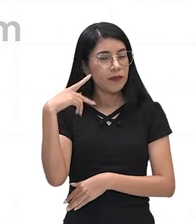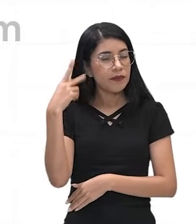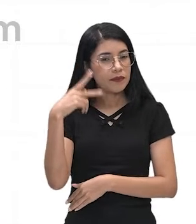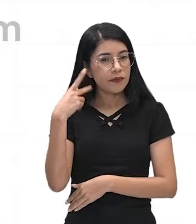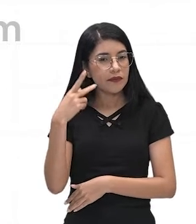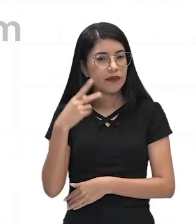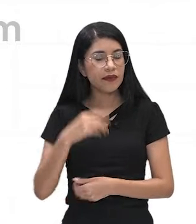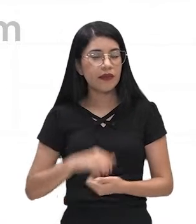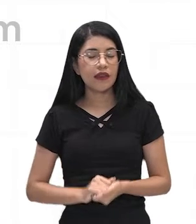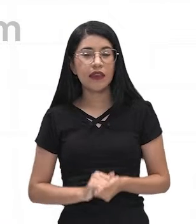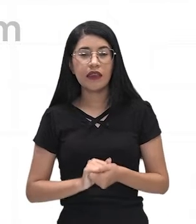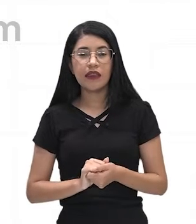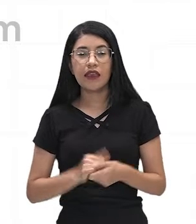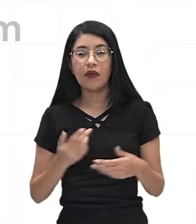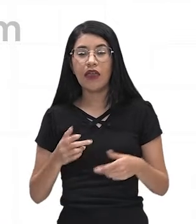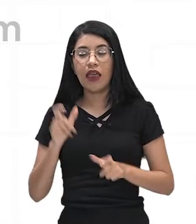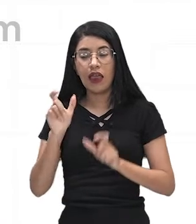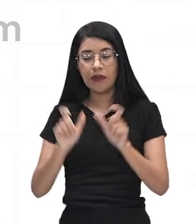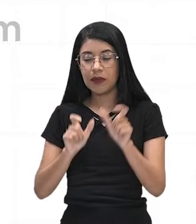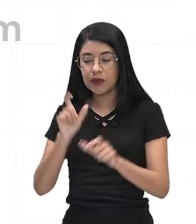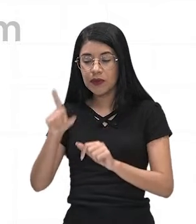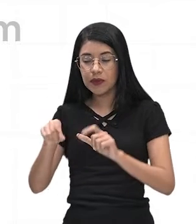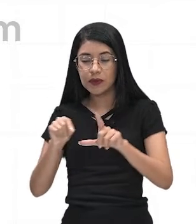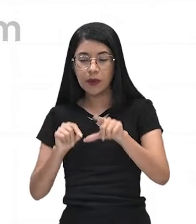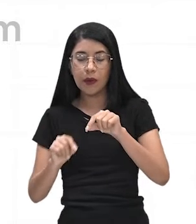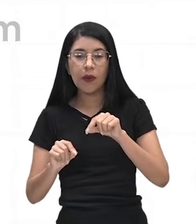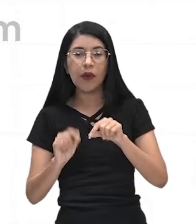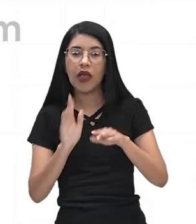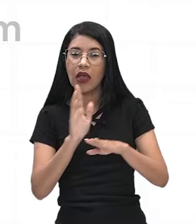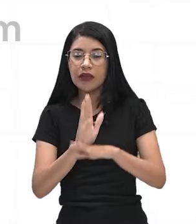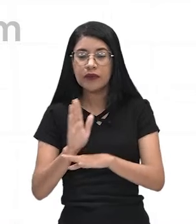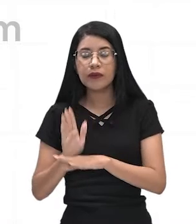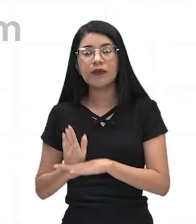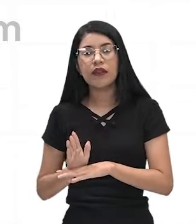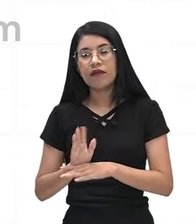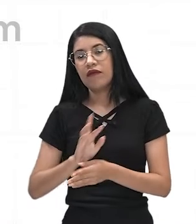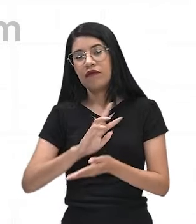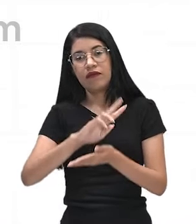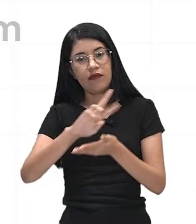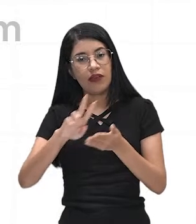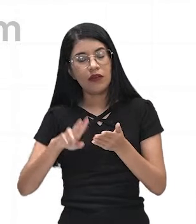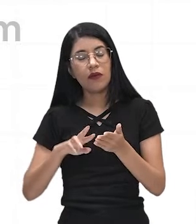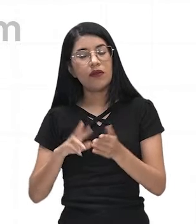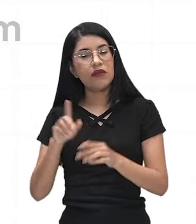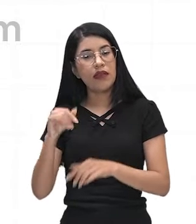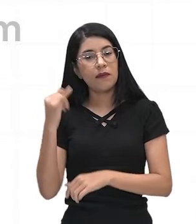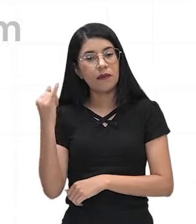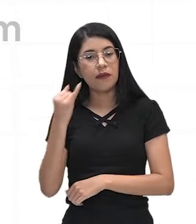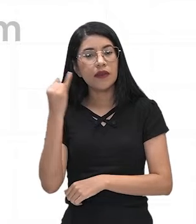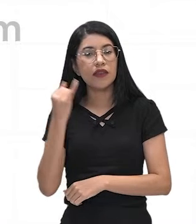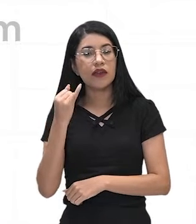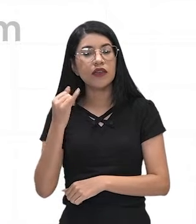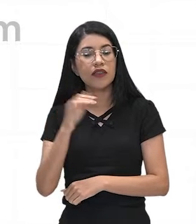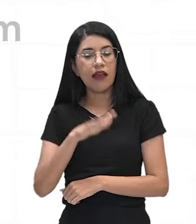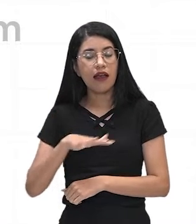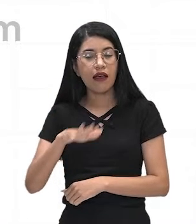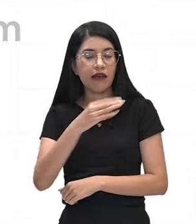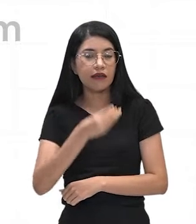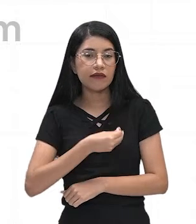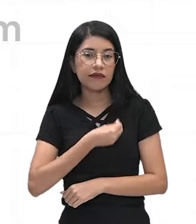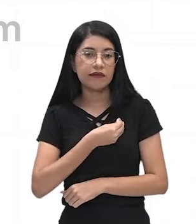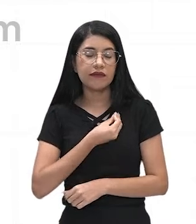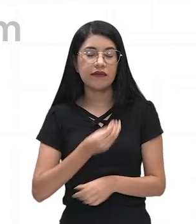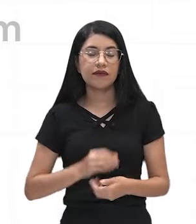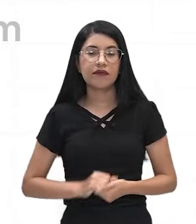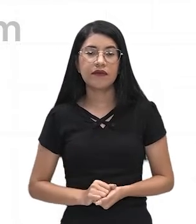a pessoa toma decisão, ajuda ali nas tomadas de decisões importantes para a cidade. Então,